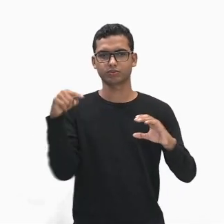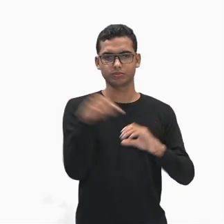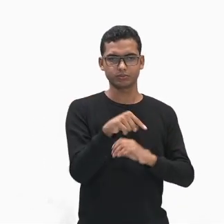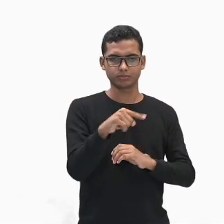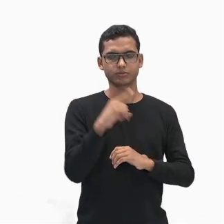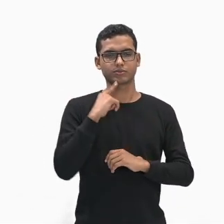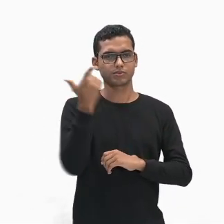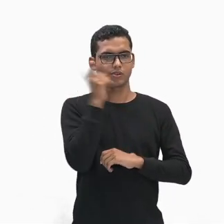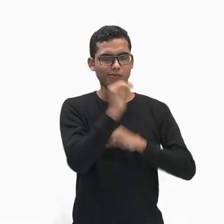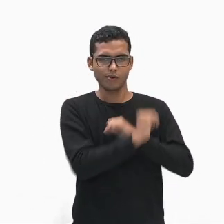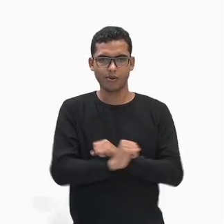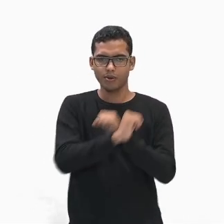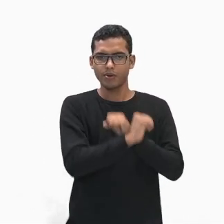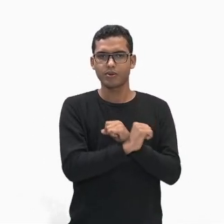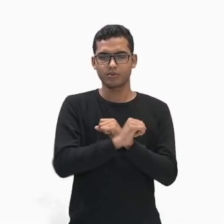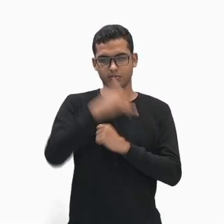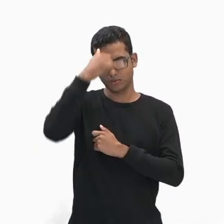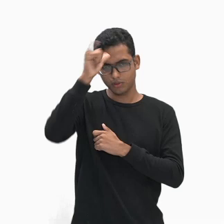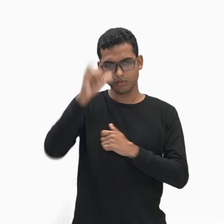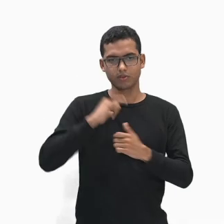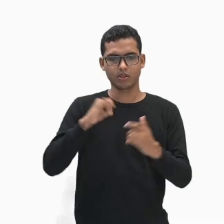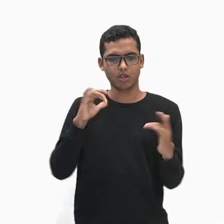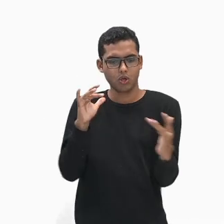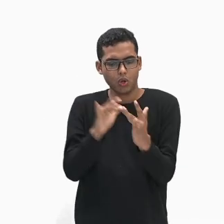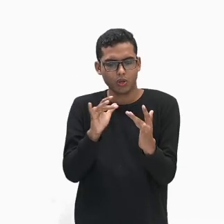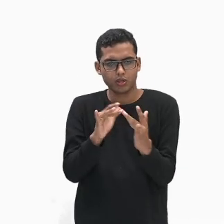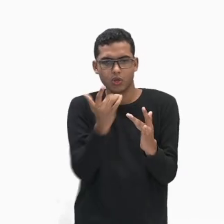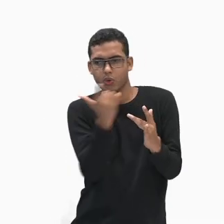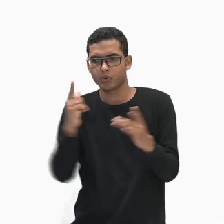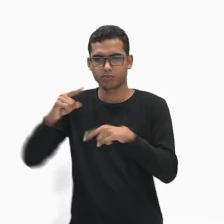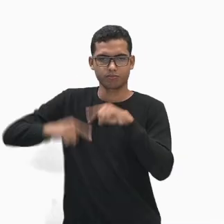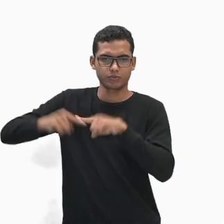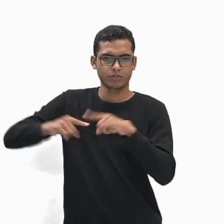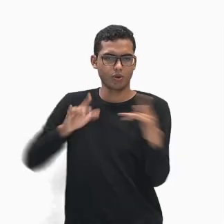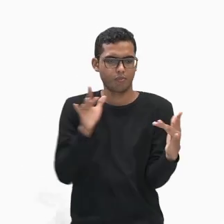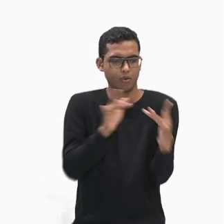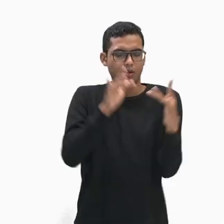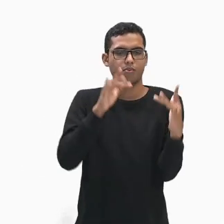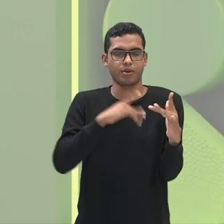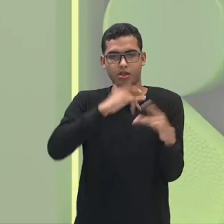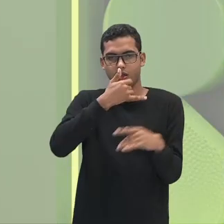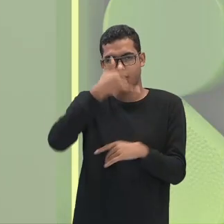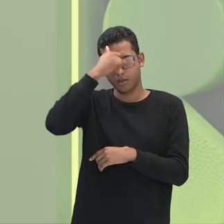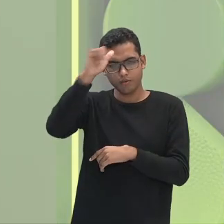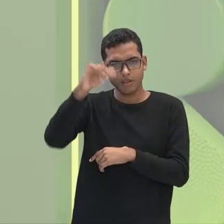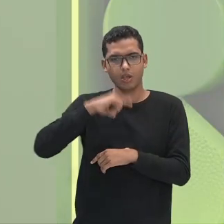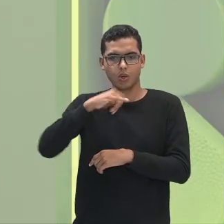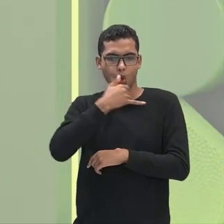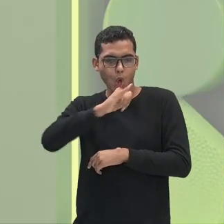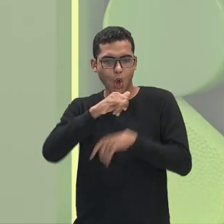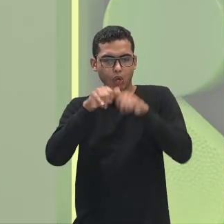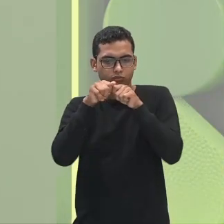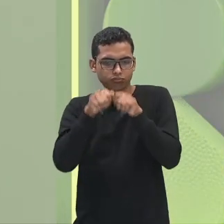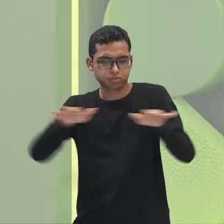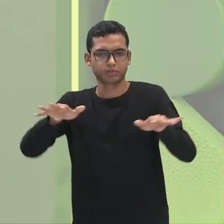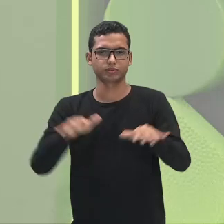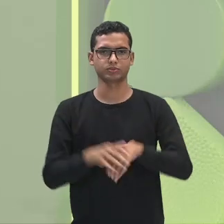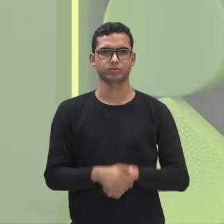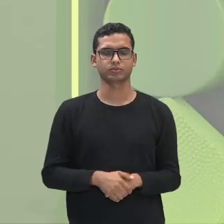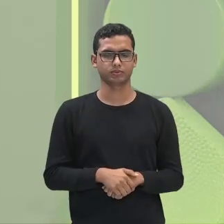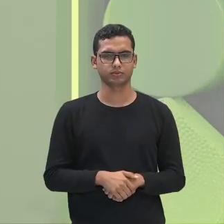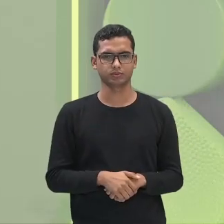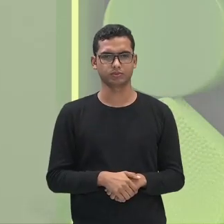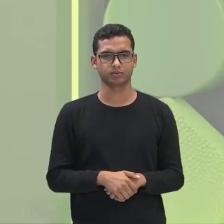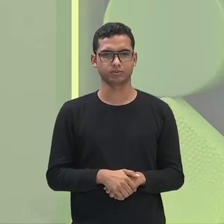outro. Muito bem. Quando se fala, da eletricidade, você agora